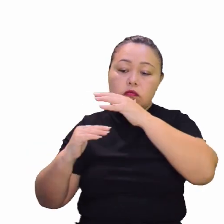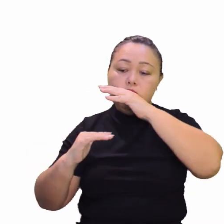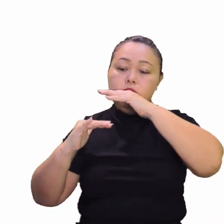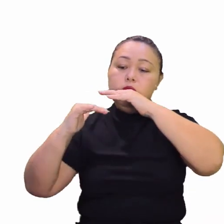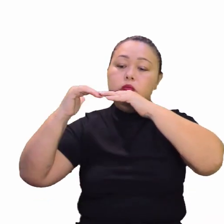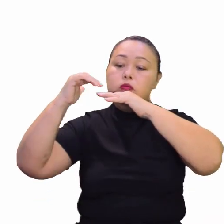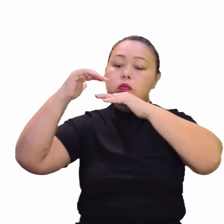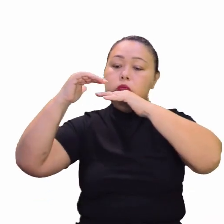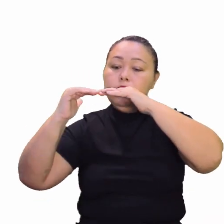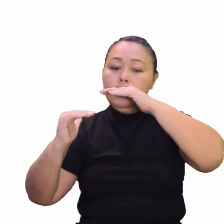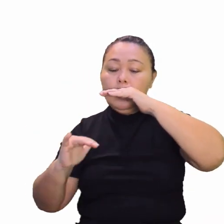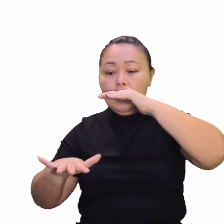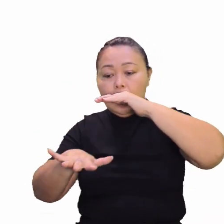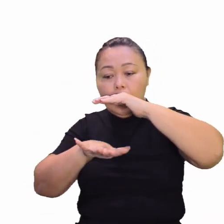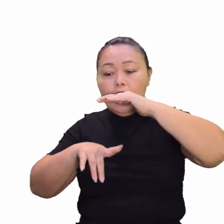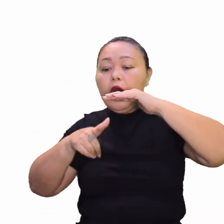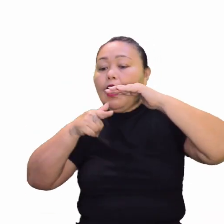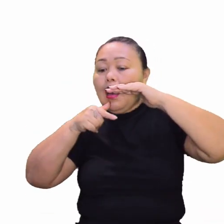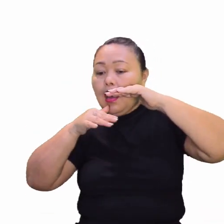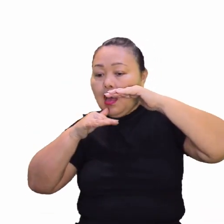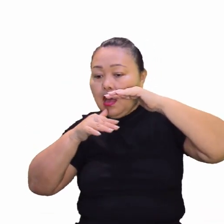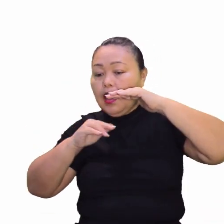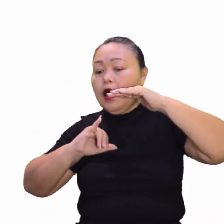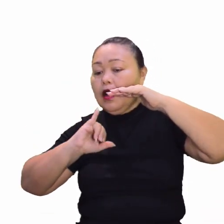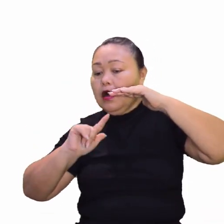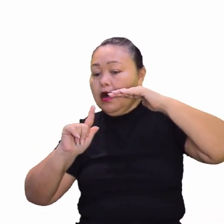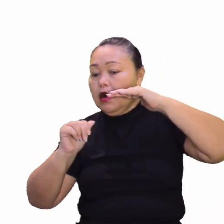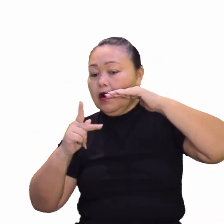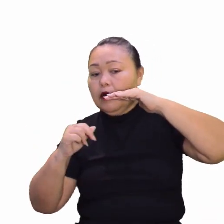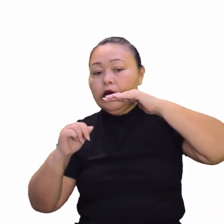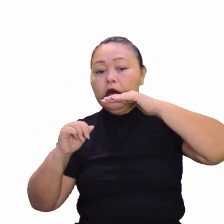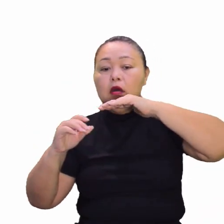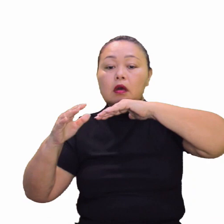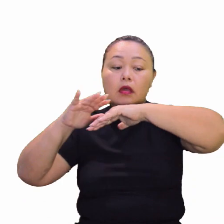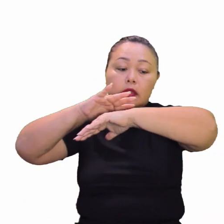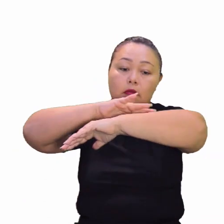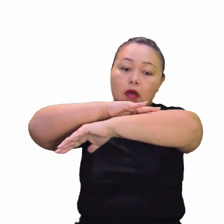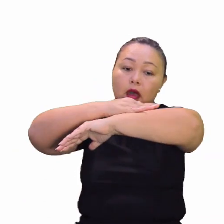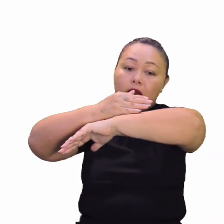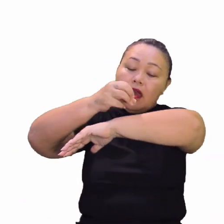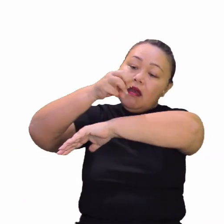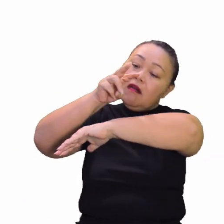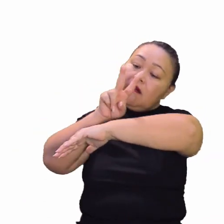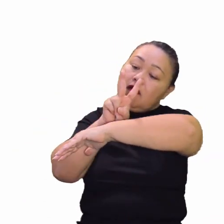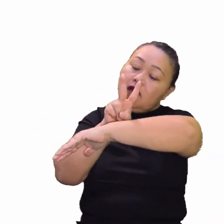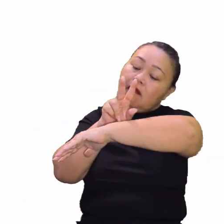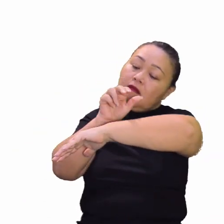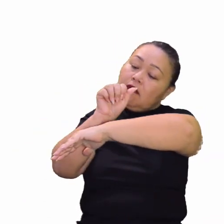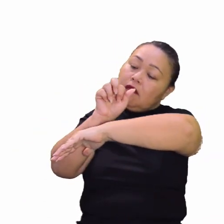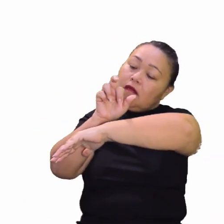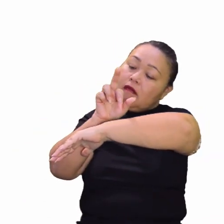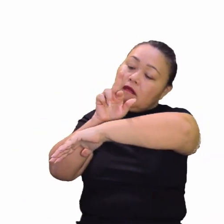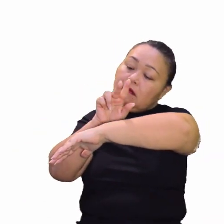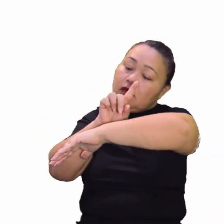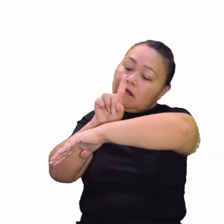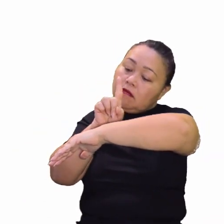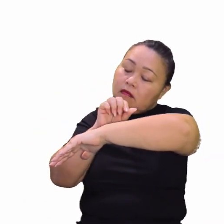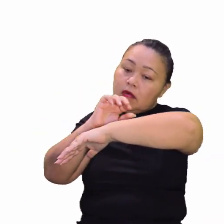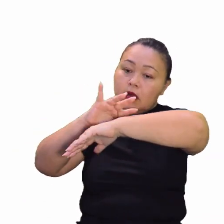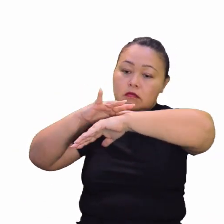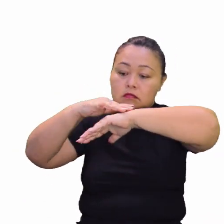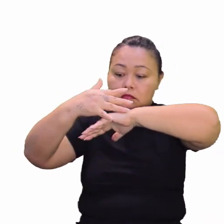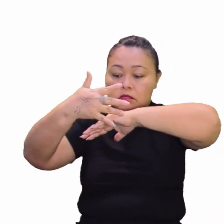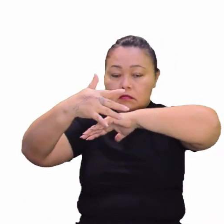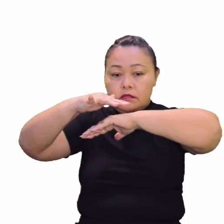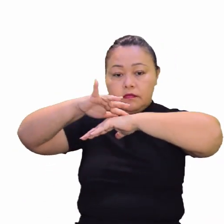vai continuar inundada a mata de igapó. Exatamente. Temos a mata de várzea, que essa mata de várzea,